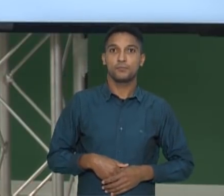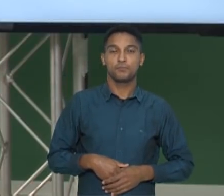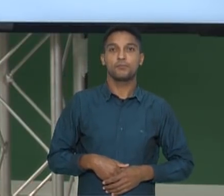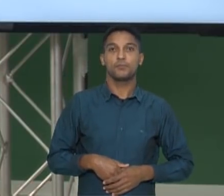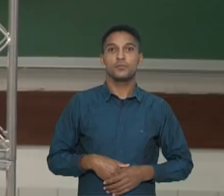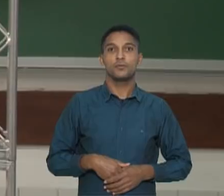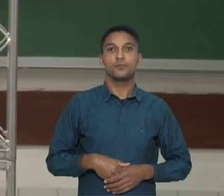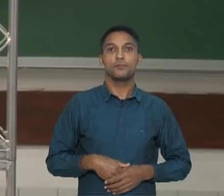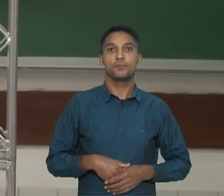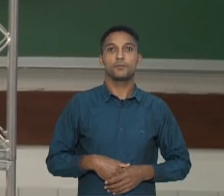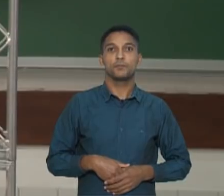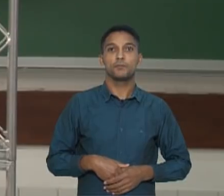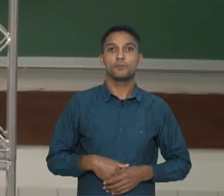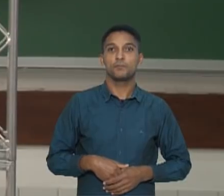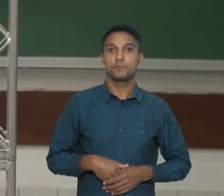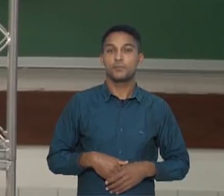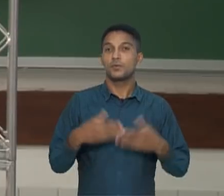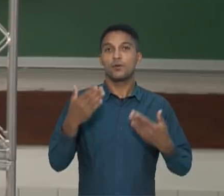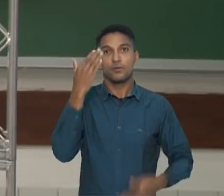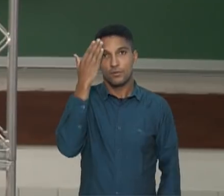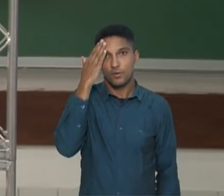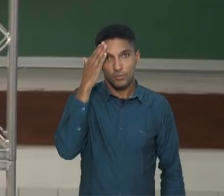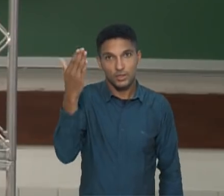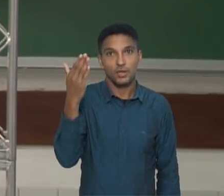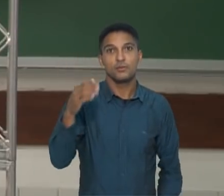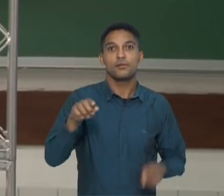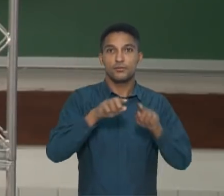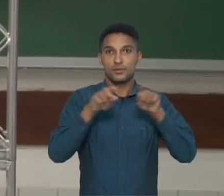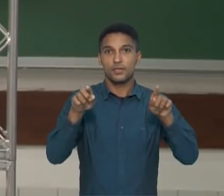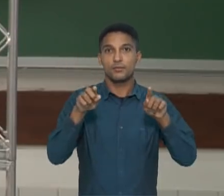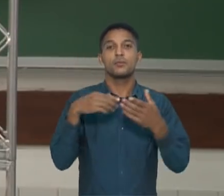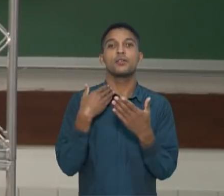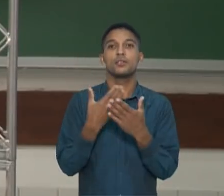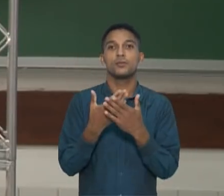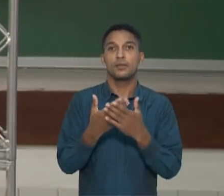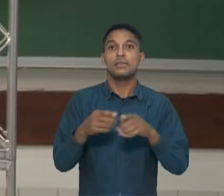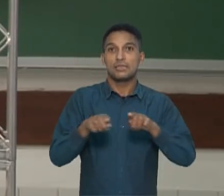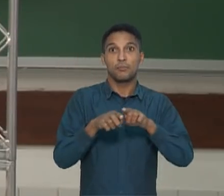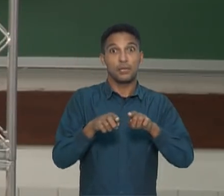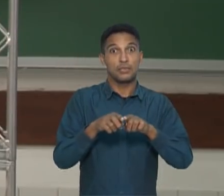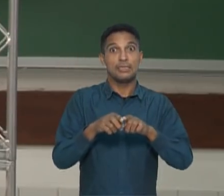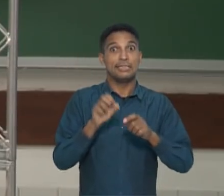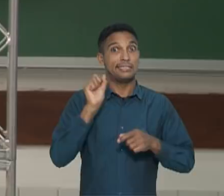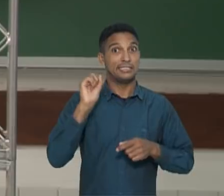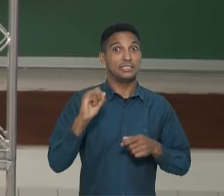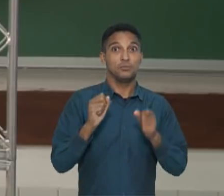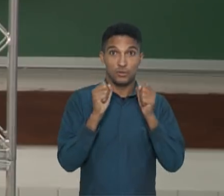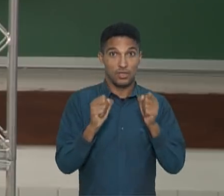narrativo. Então, gratidão por terem participado e fiquem em casa se vocês puderem.